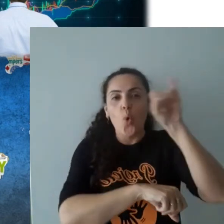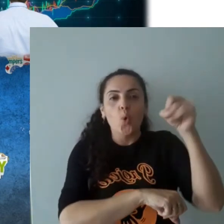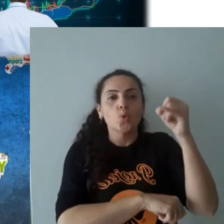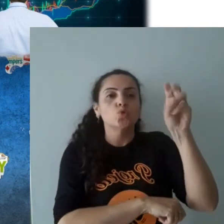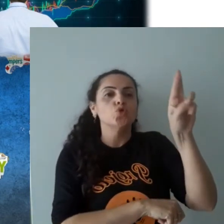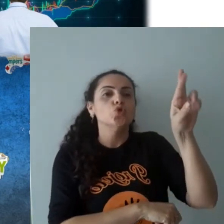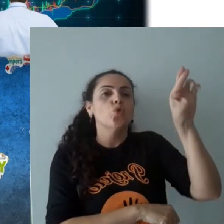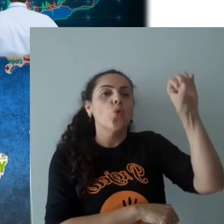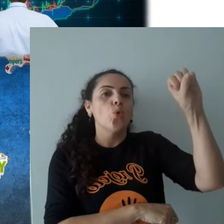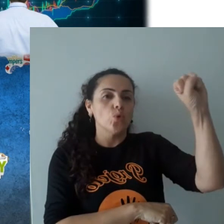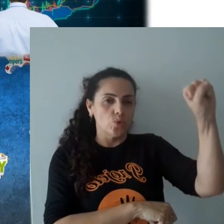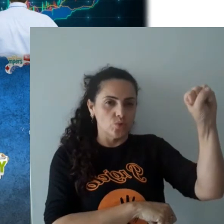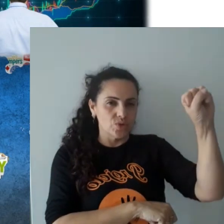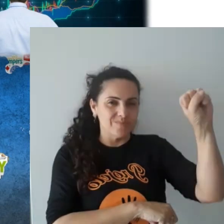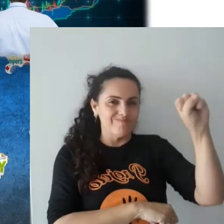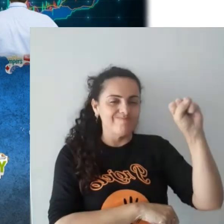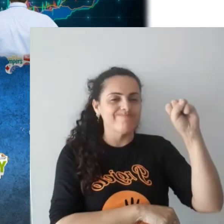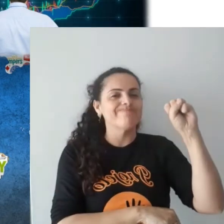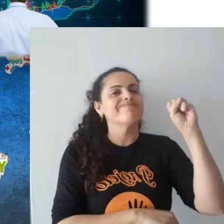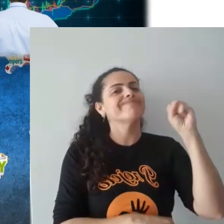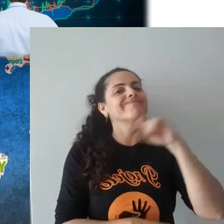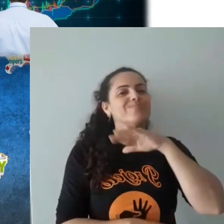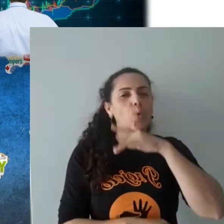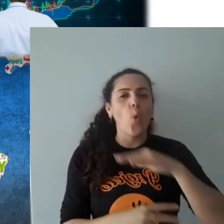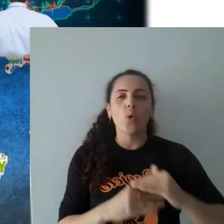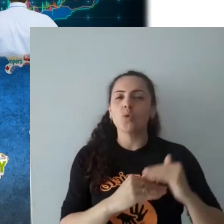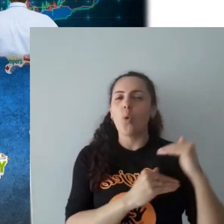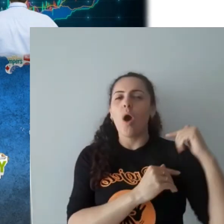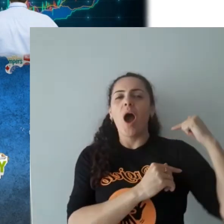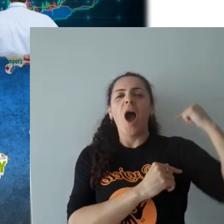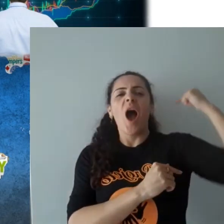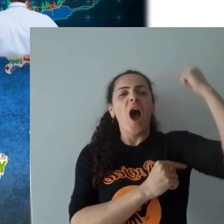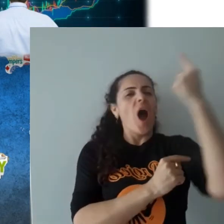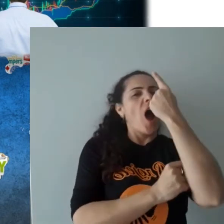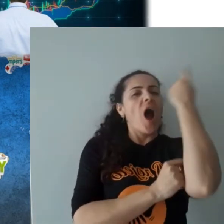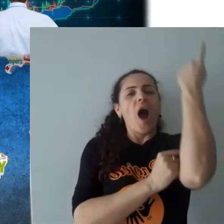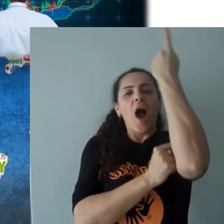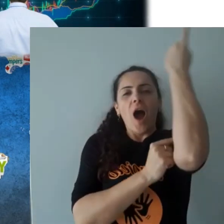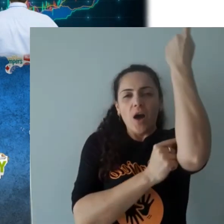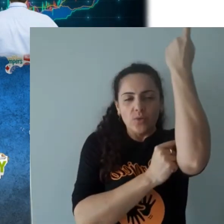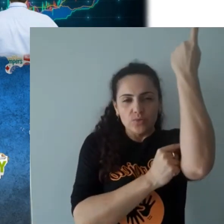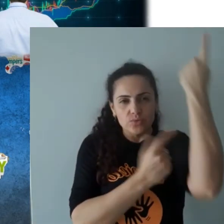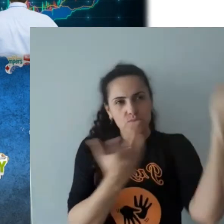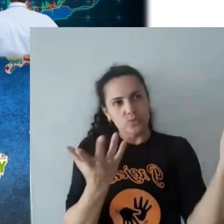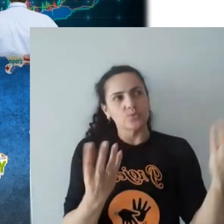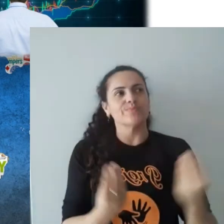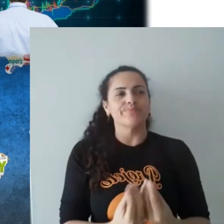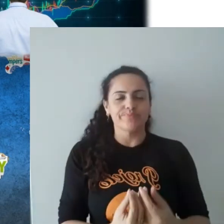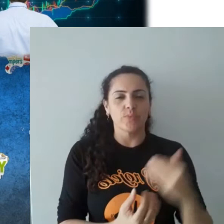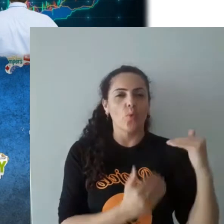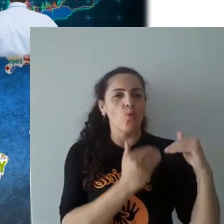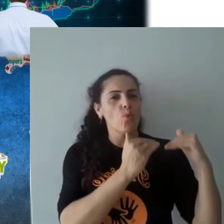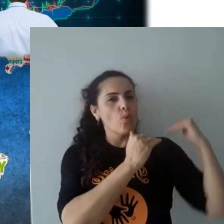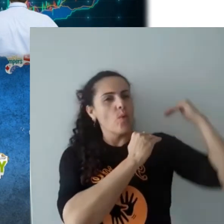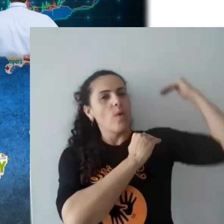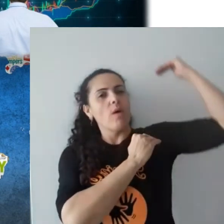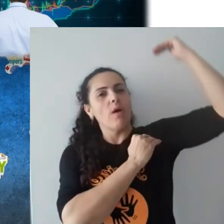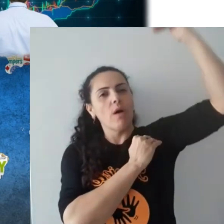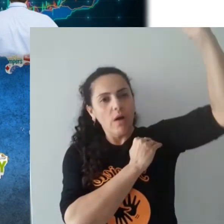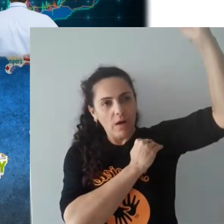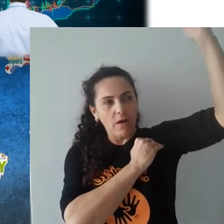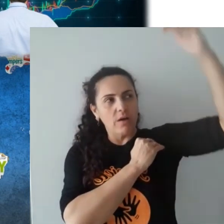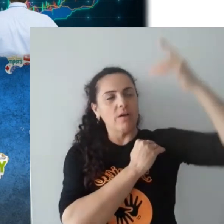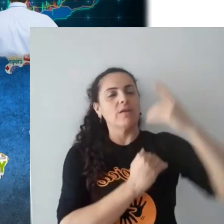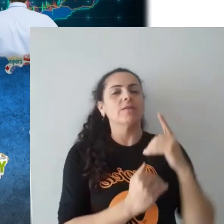lucro, é o dinheiro, é os juros, é o mercado financeiro. Essa sociedade, então, baseada no mercado financeiro passou